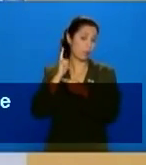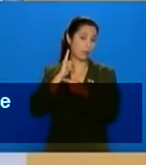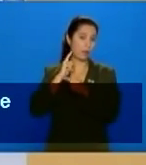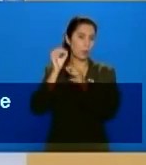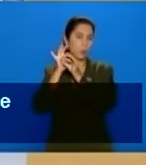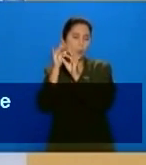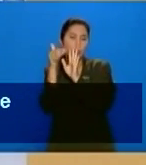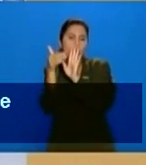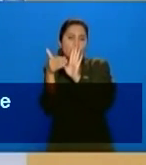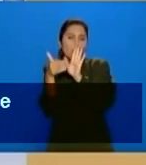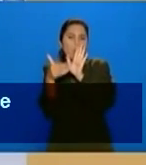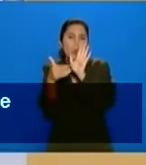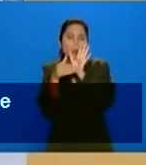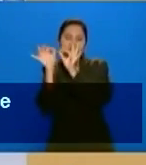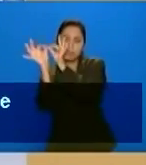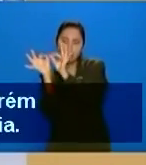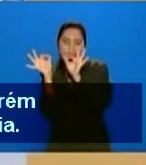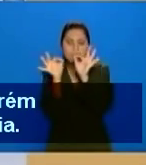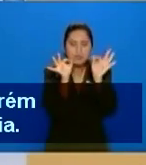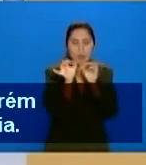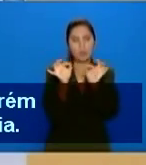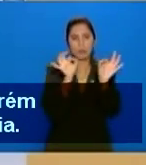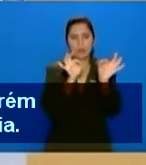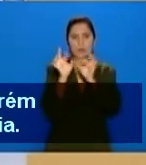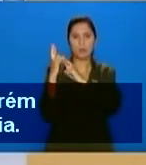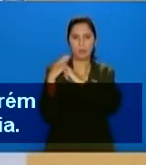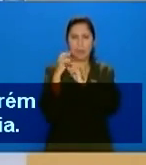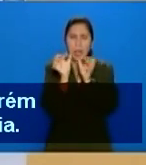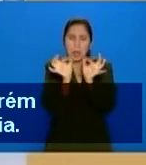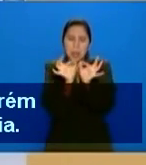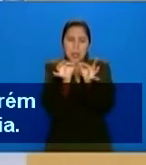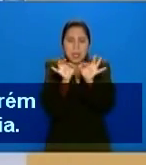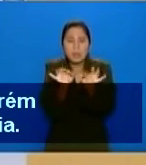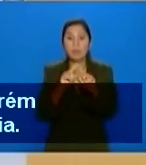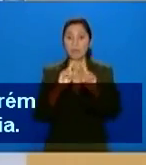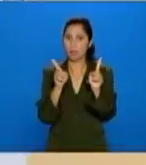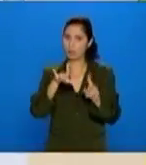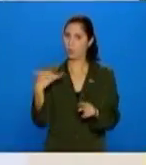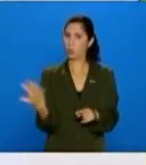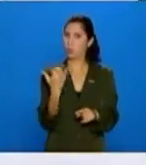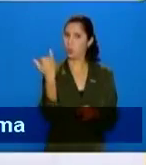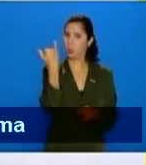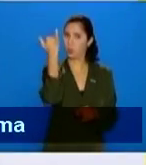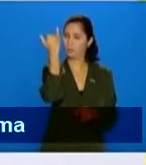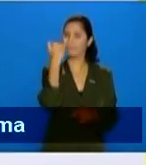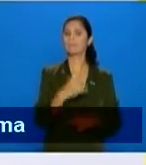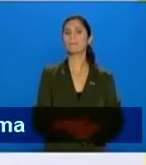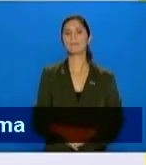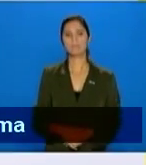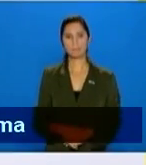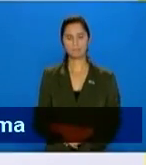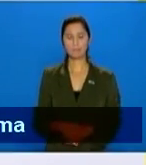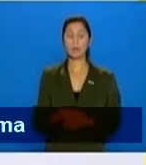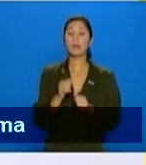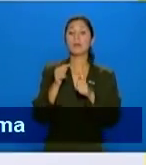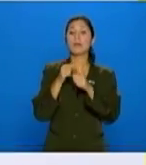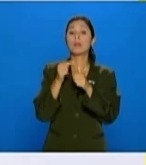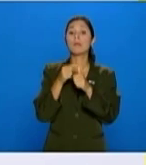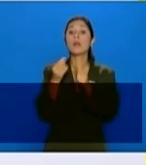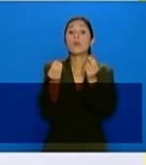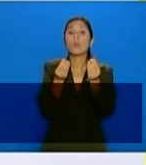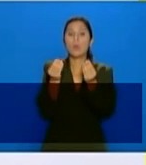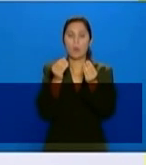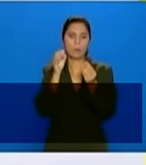encontra todo esse aparelho responsável. É um aparelho pequeno, porém de fundamental importância. A primeira porção do